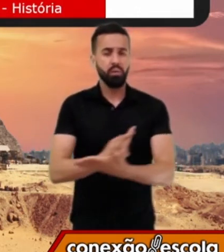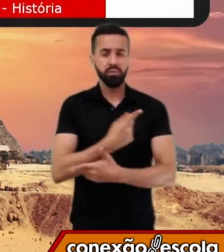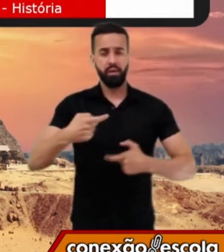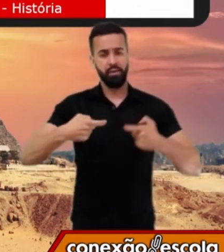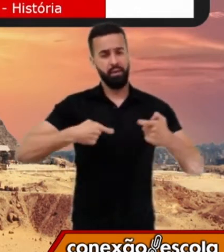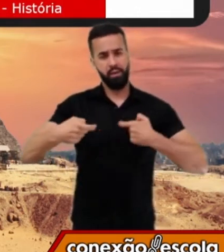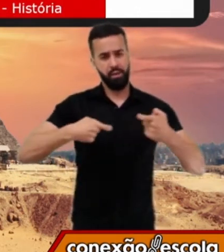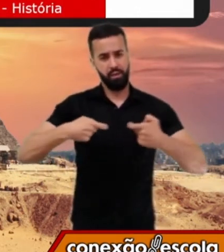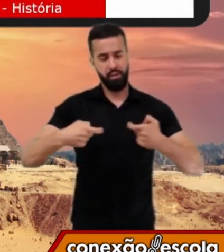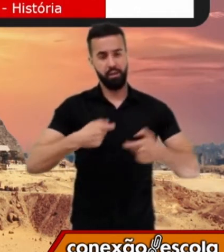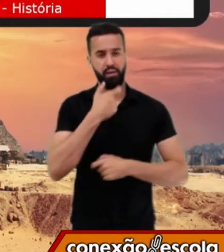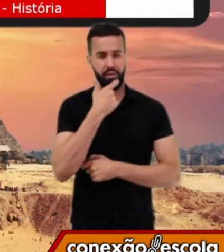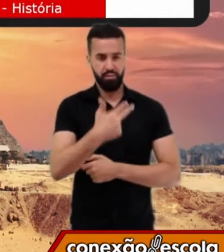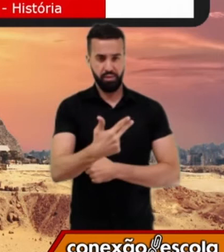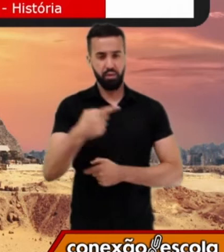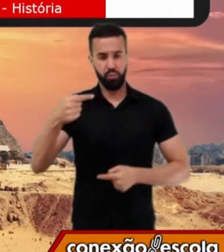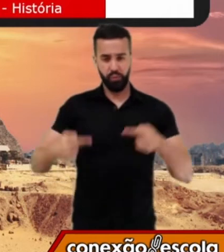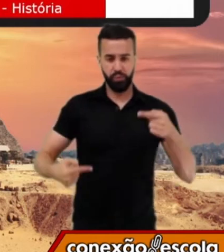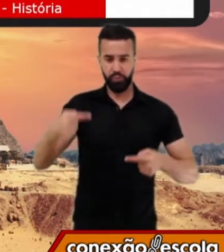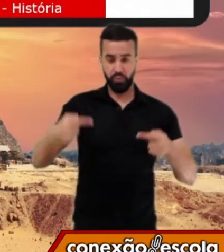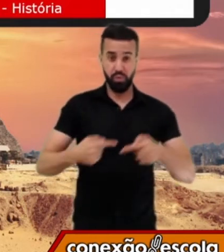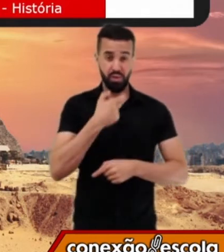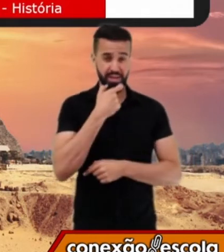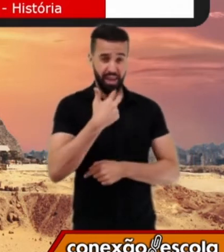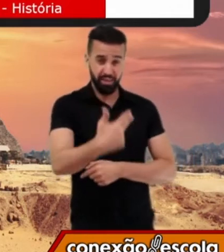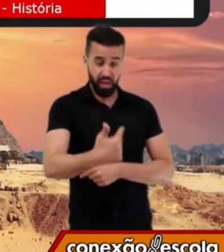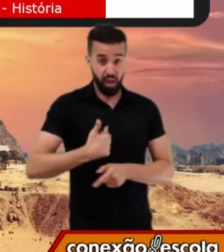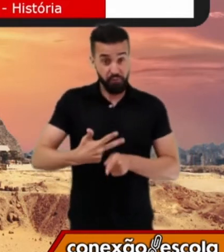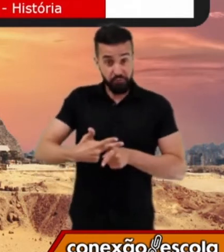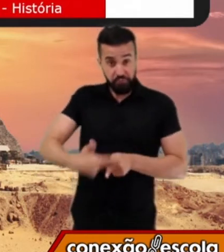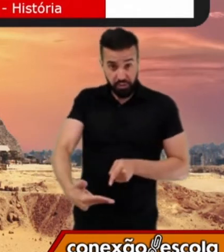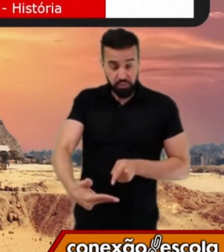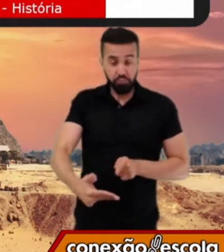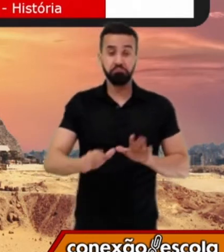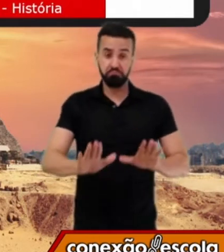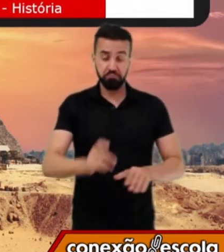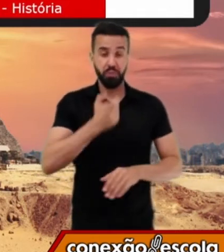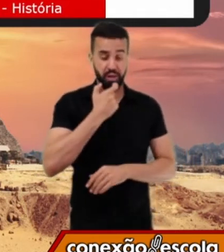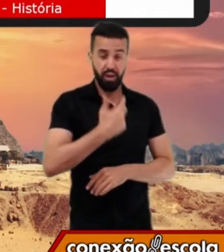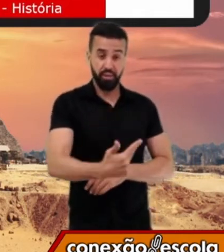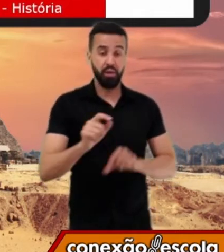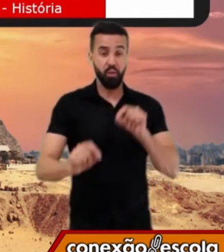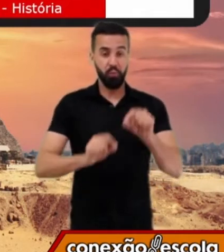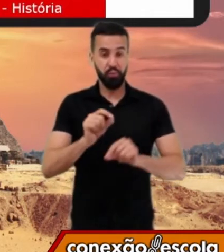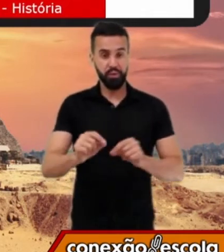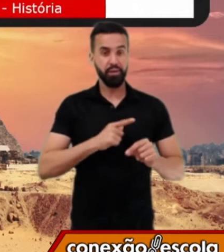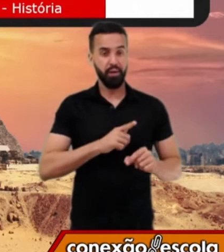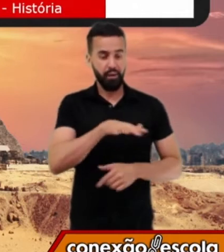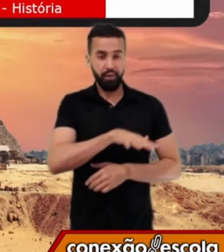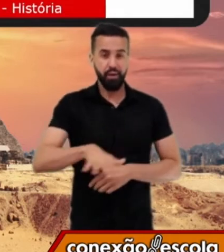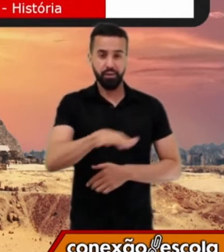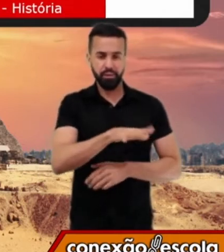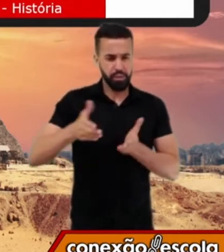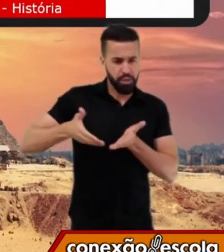a Inglaterra. A Inglaterra ela sai vencedora e dessa guerra a Inglaterra se torna uma grande potência